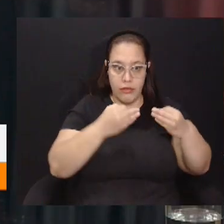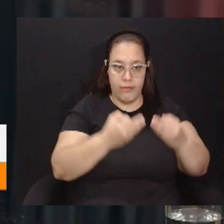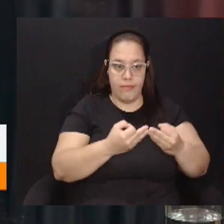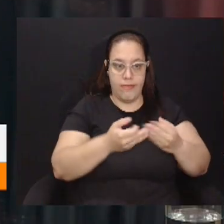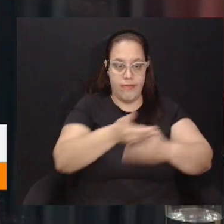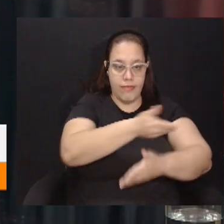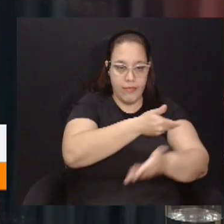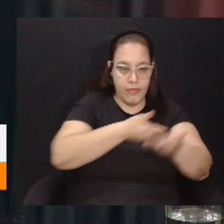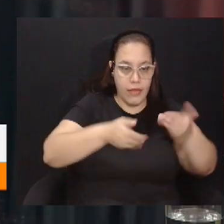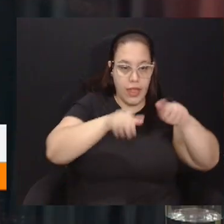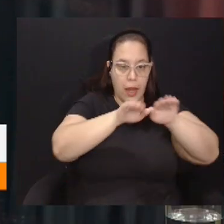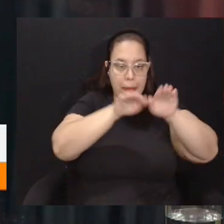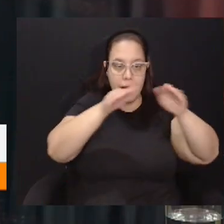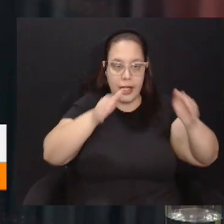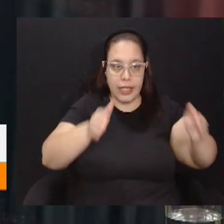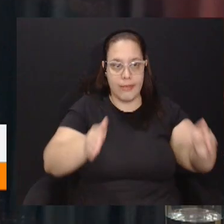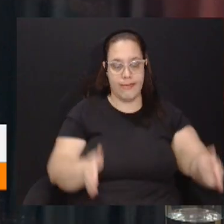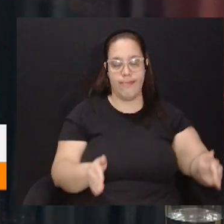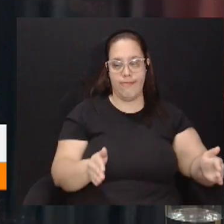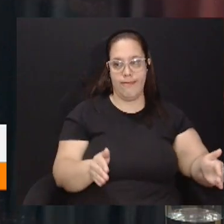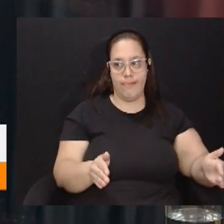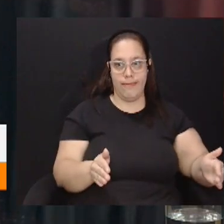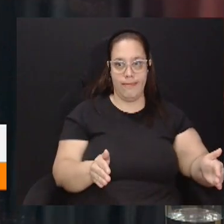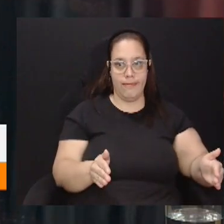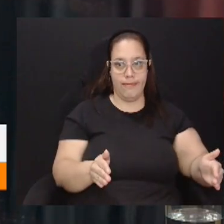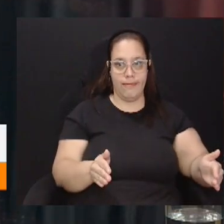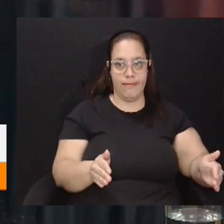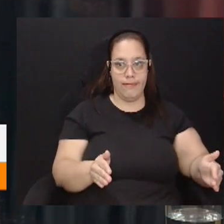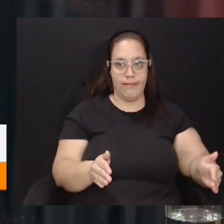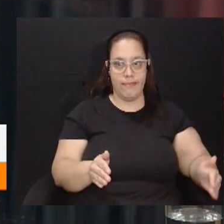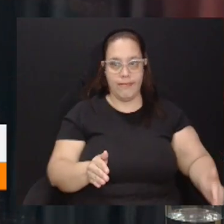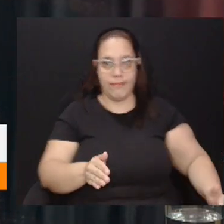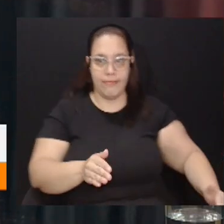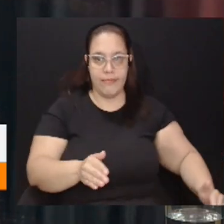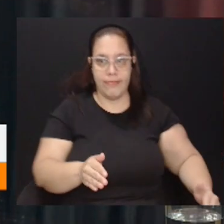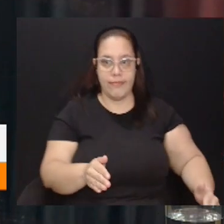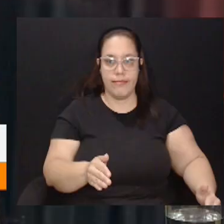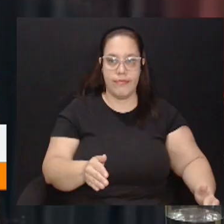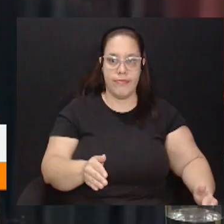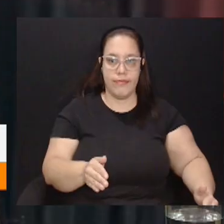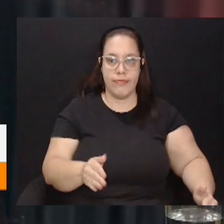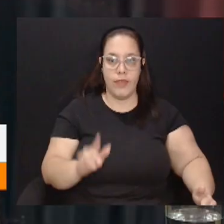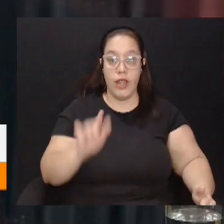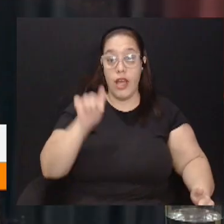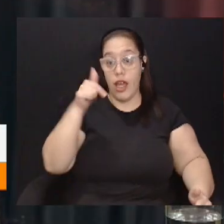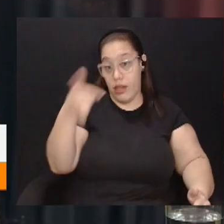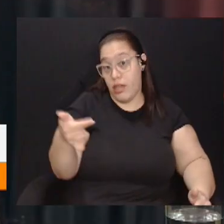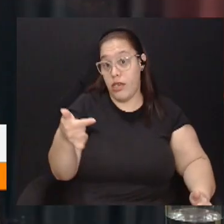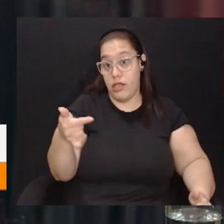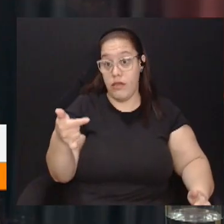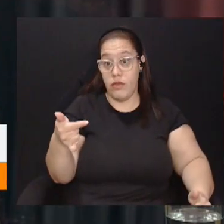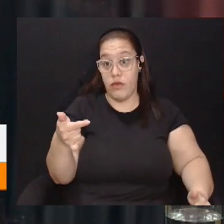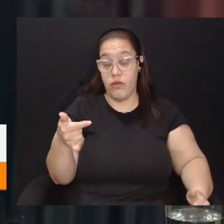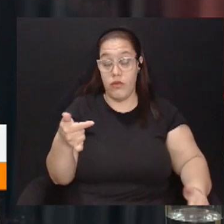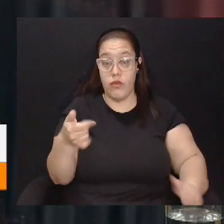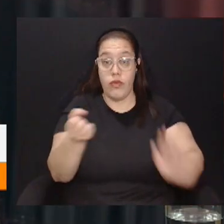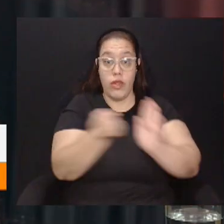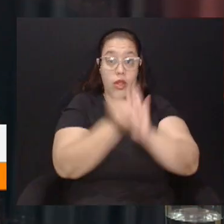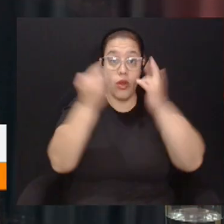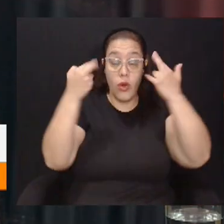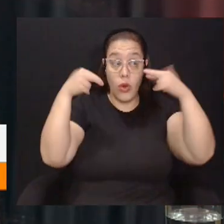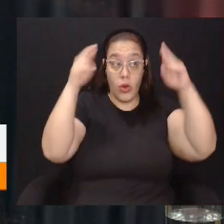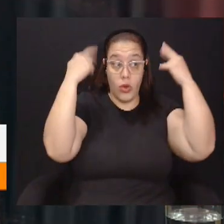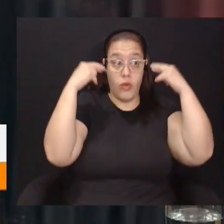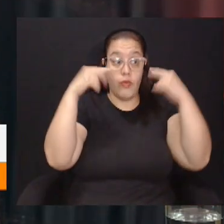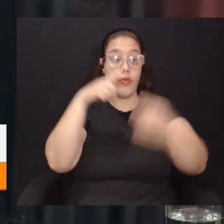participar desta comida, né, que além, né, da figura do cordeiro, tem